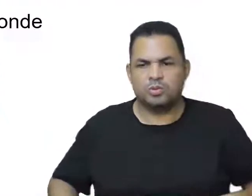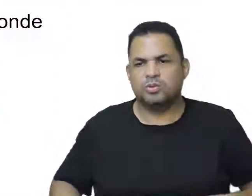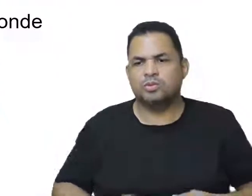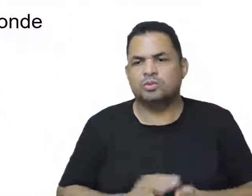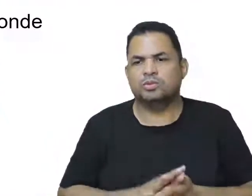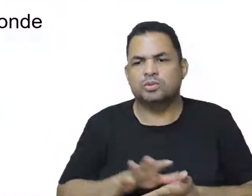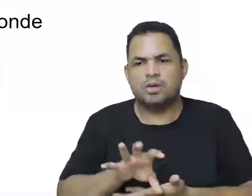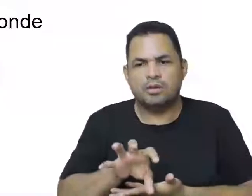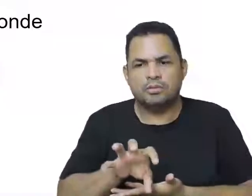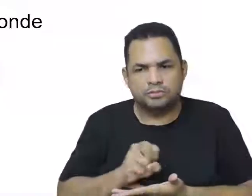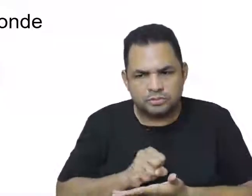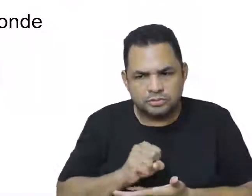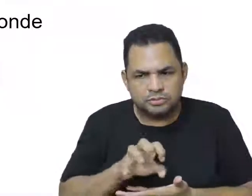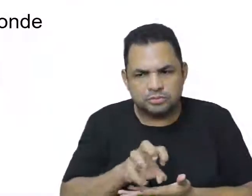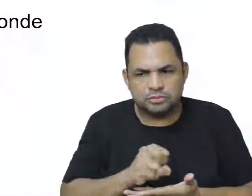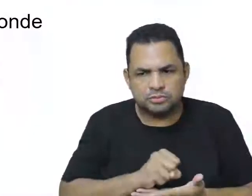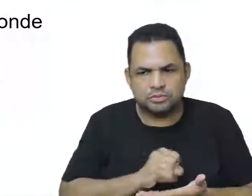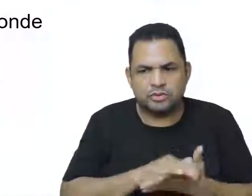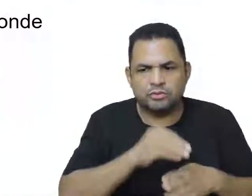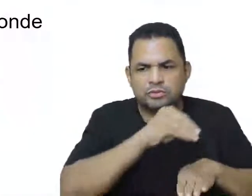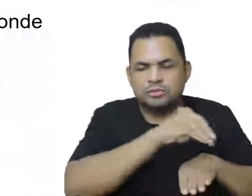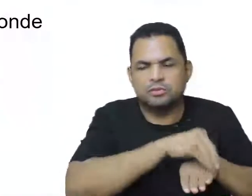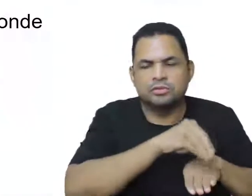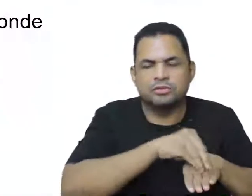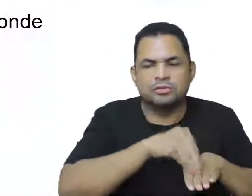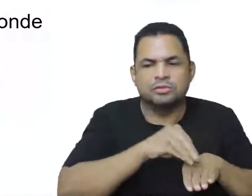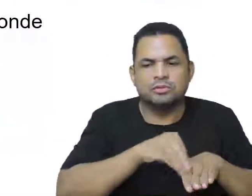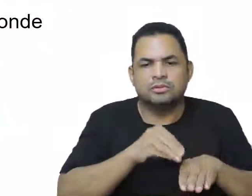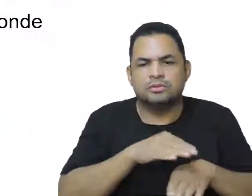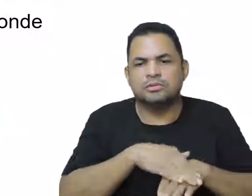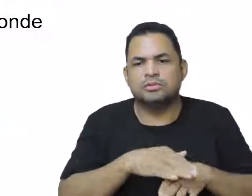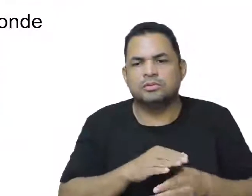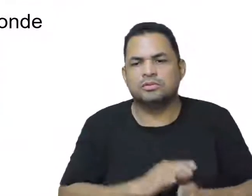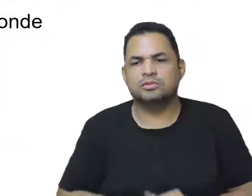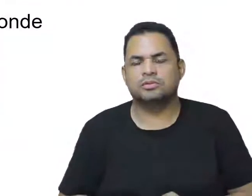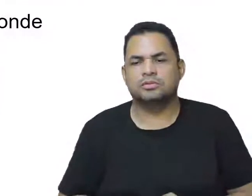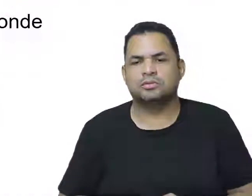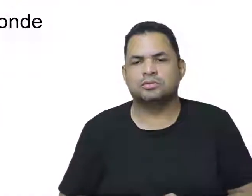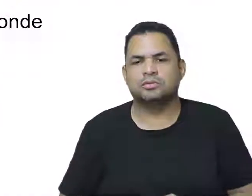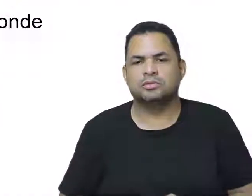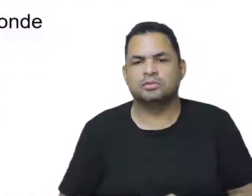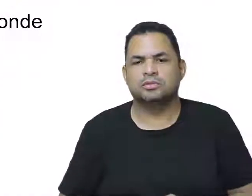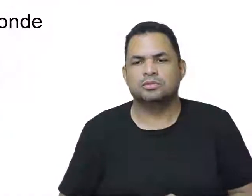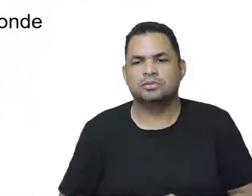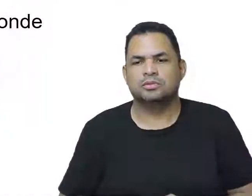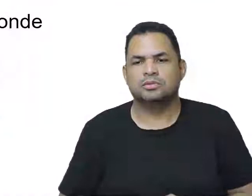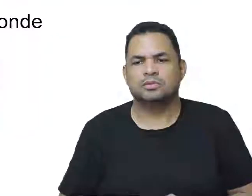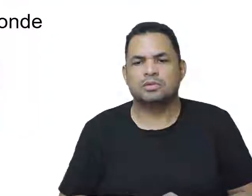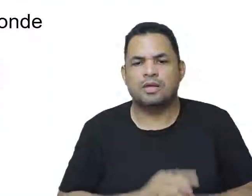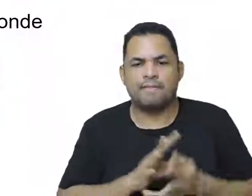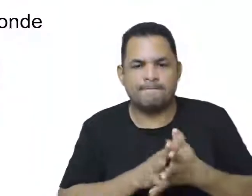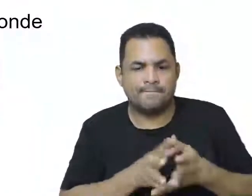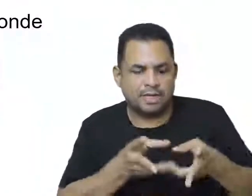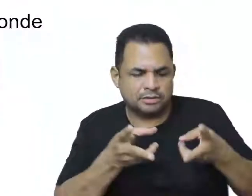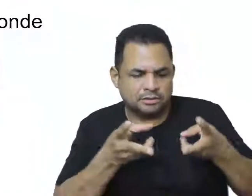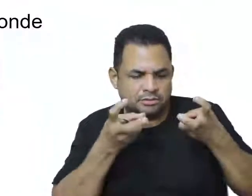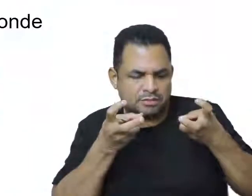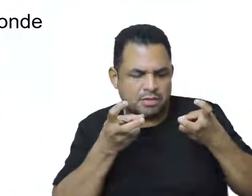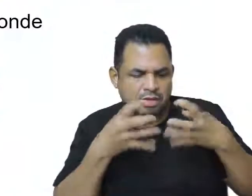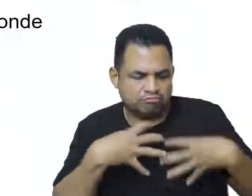ele absorve esses nutrientes? Através das vilosidades, tá? E percepção também